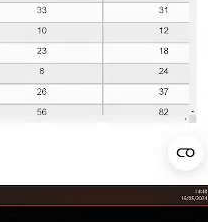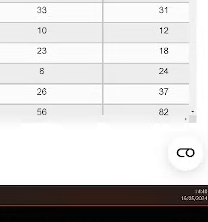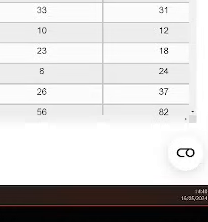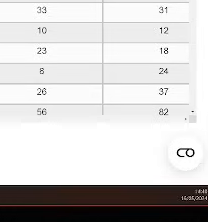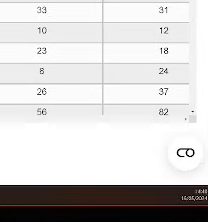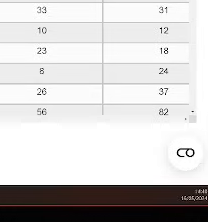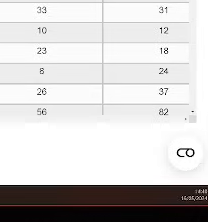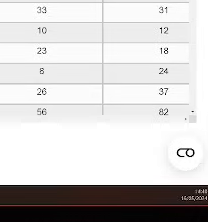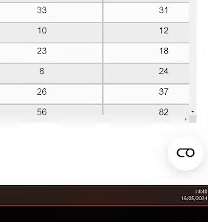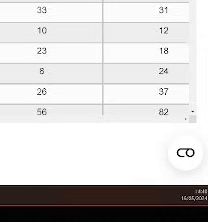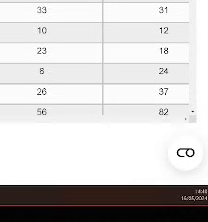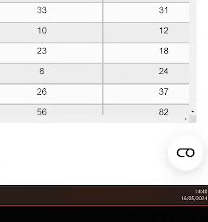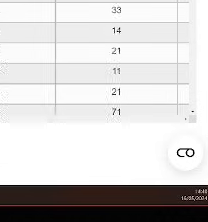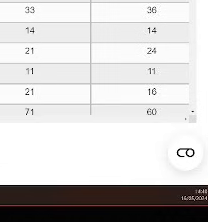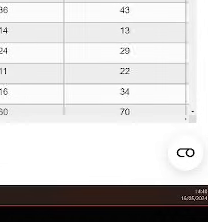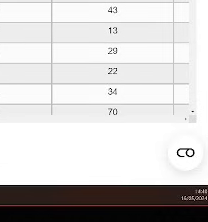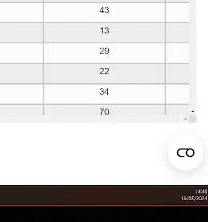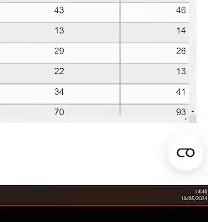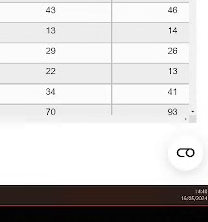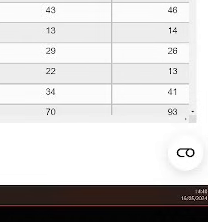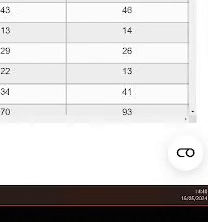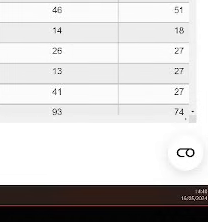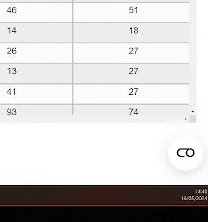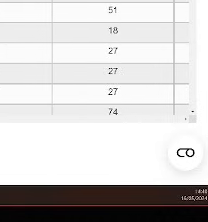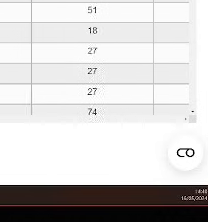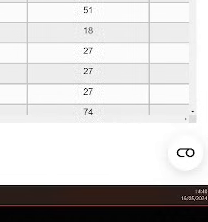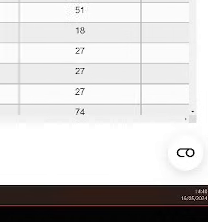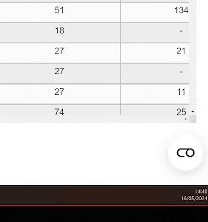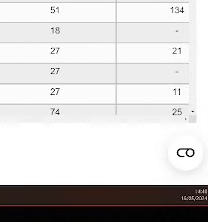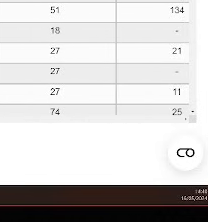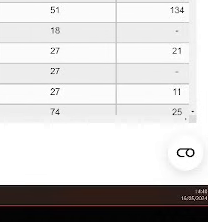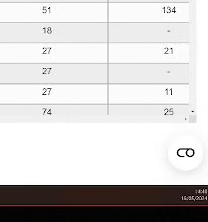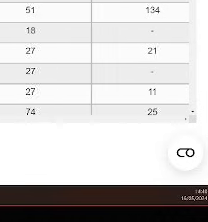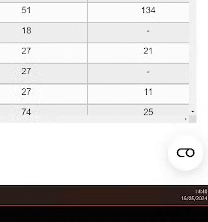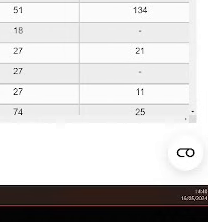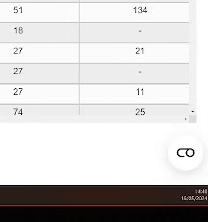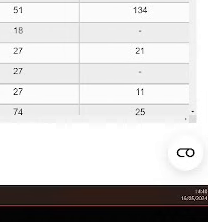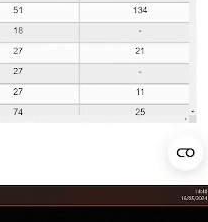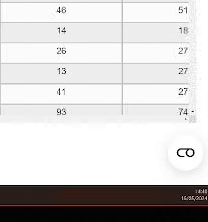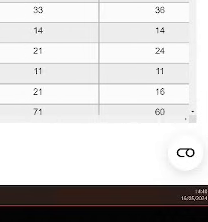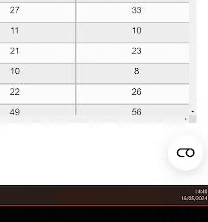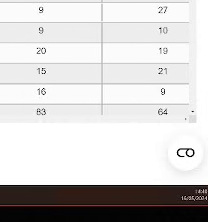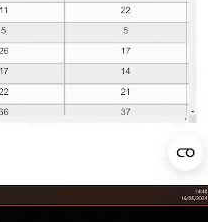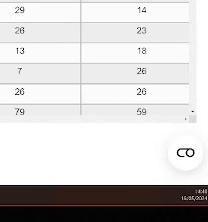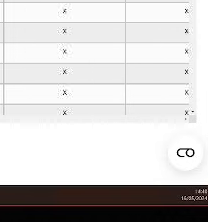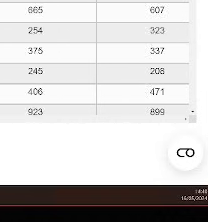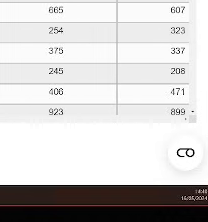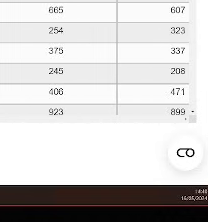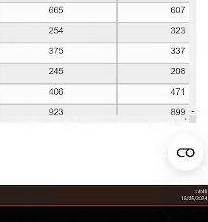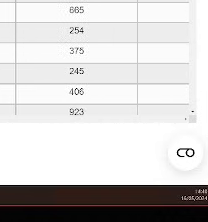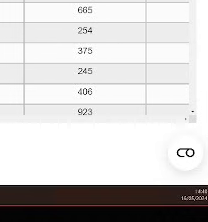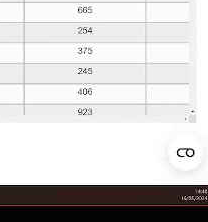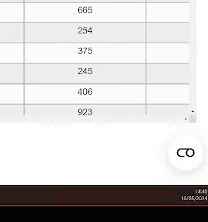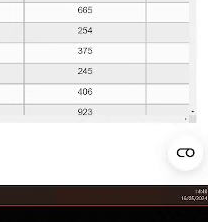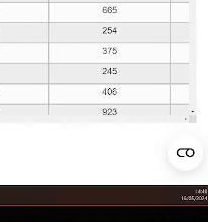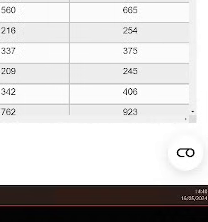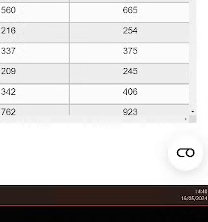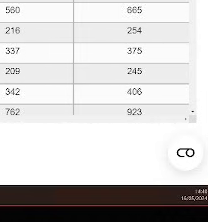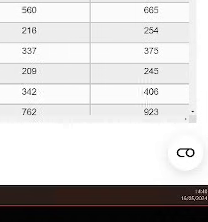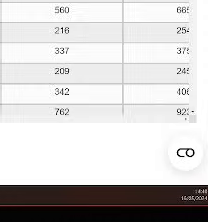imigração Pois é que reparem em isto não Não aumentou desde 1993 como o pessoal tá a